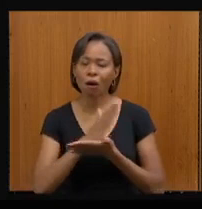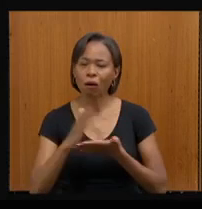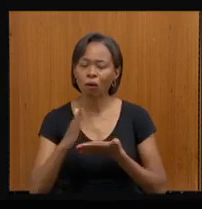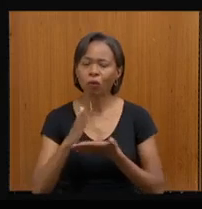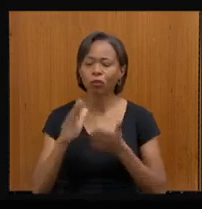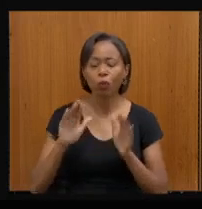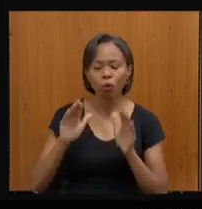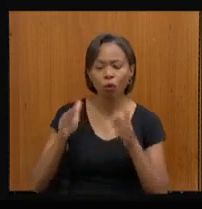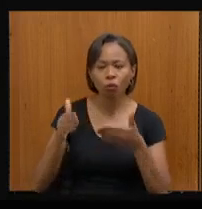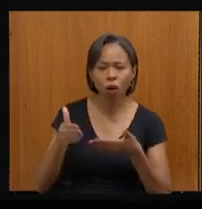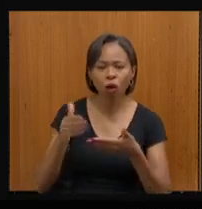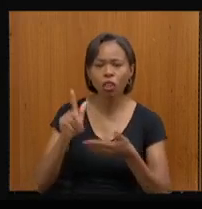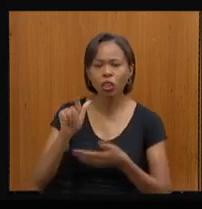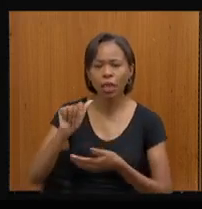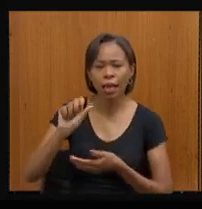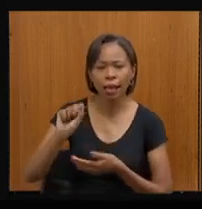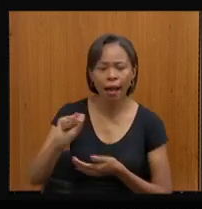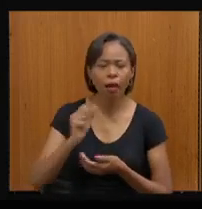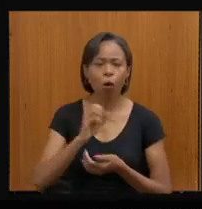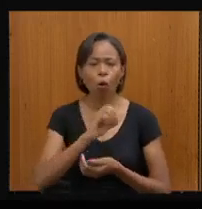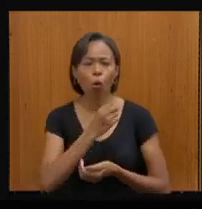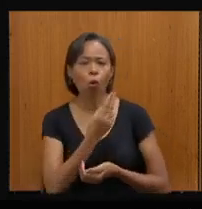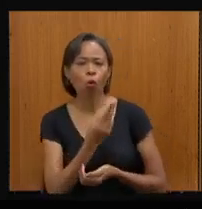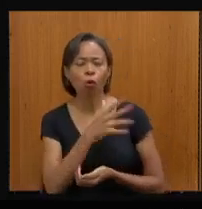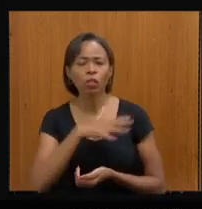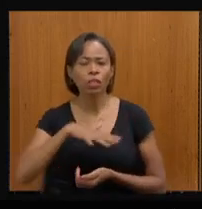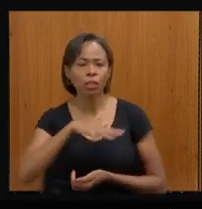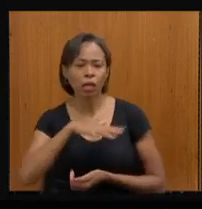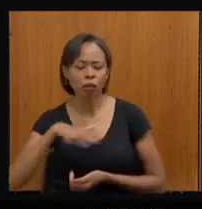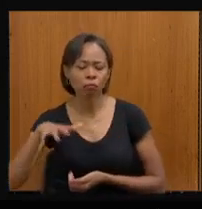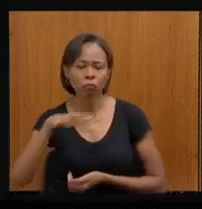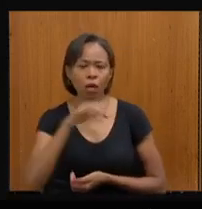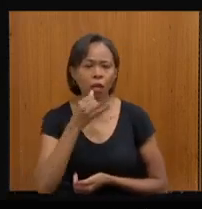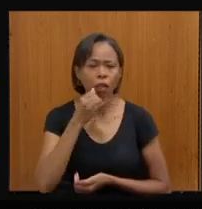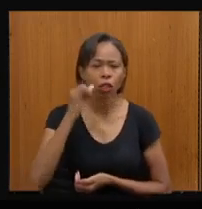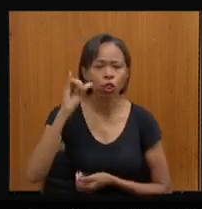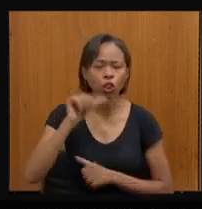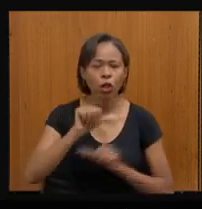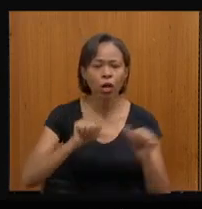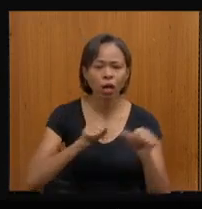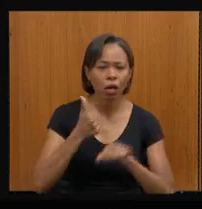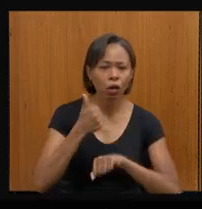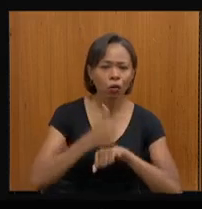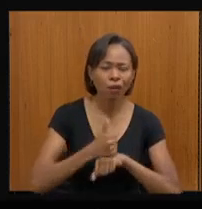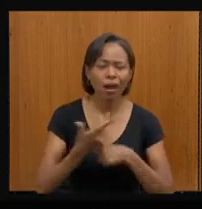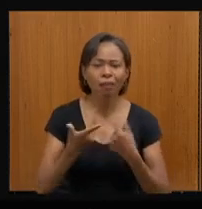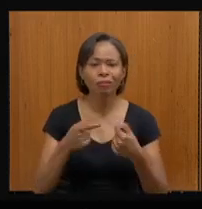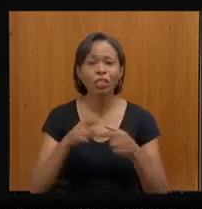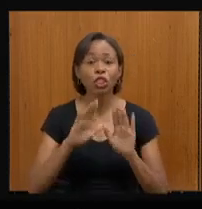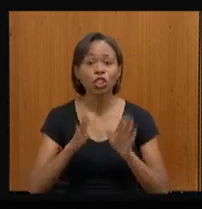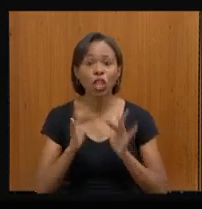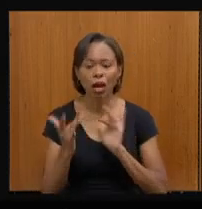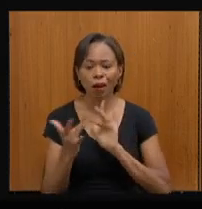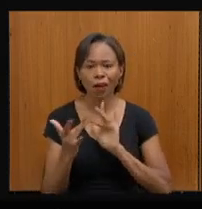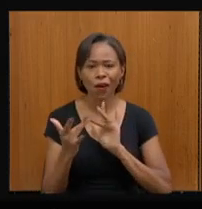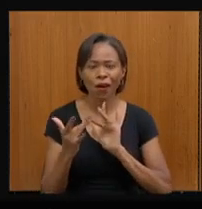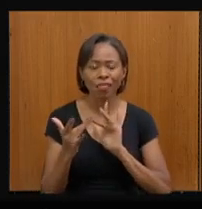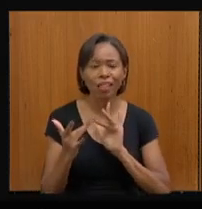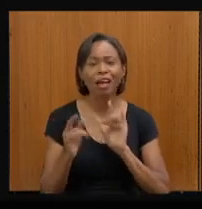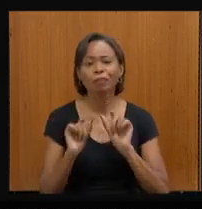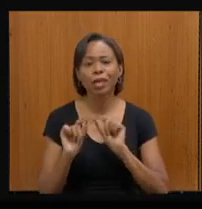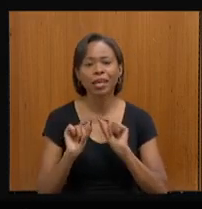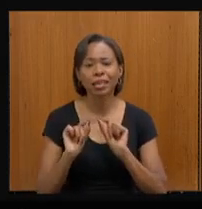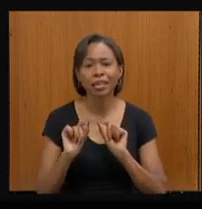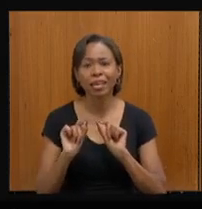gás ou do setor de energias renováveis já muito exame contatos para exame nessa profundidade do